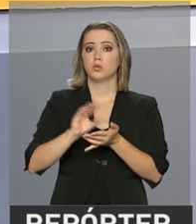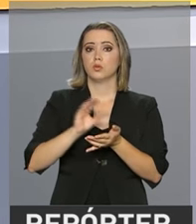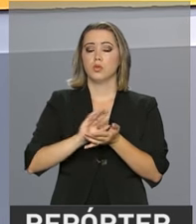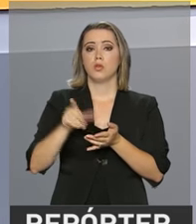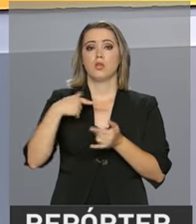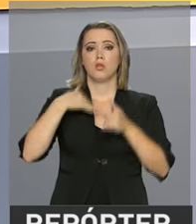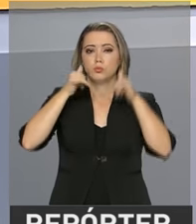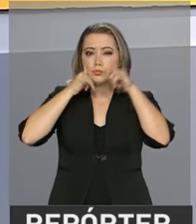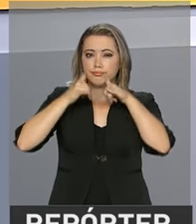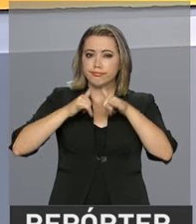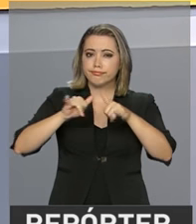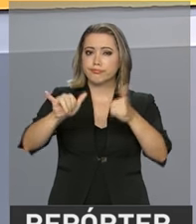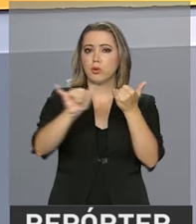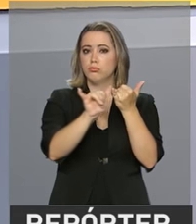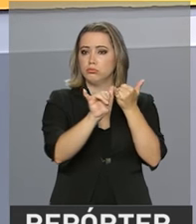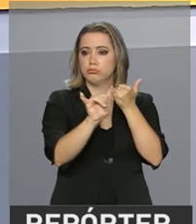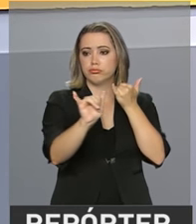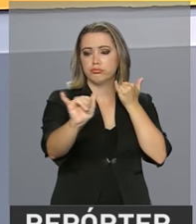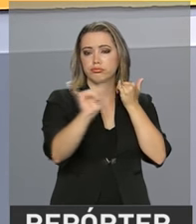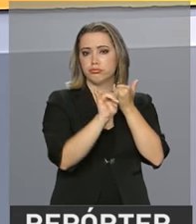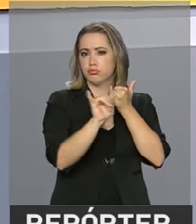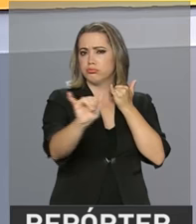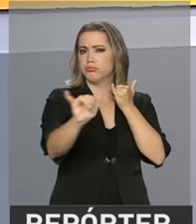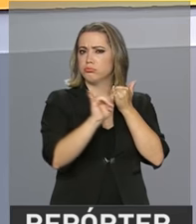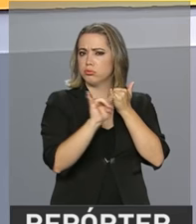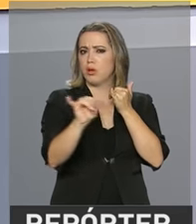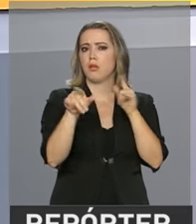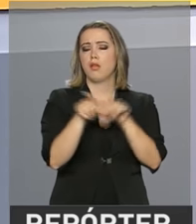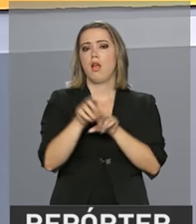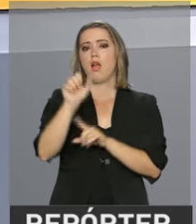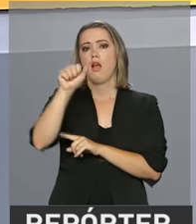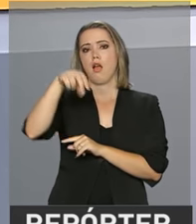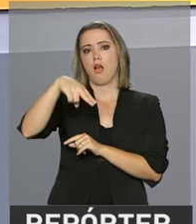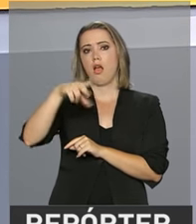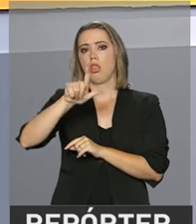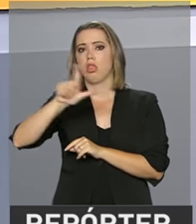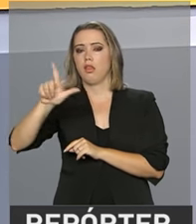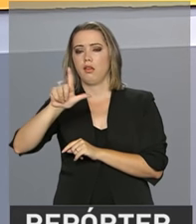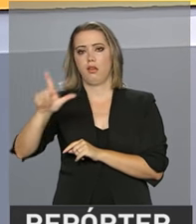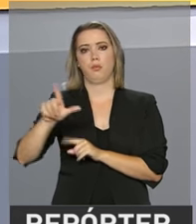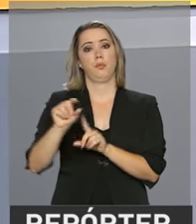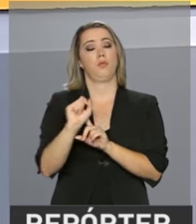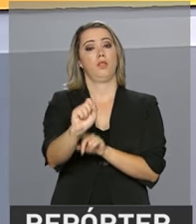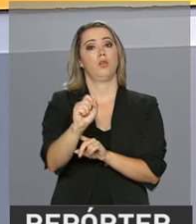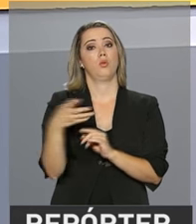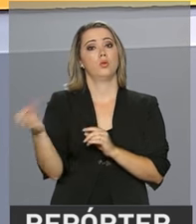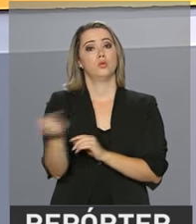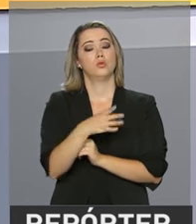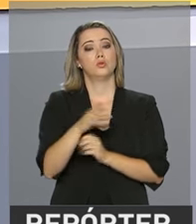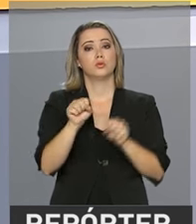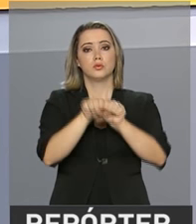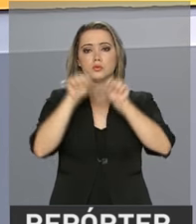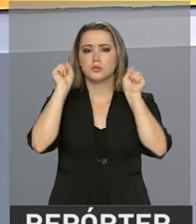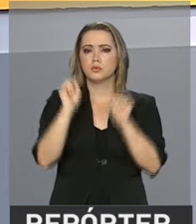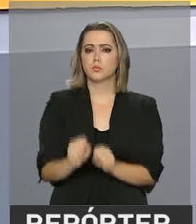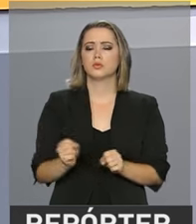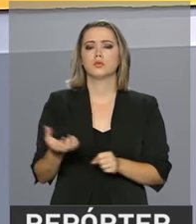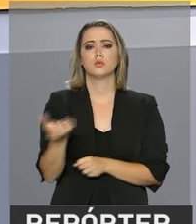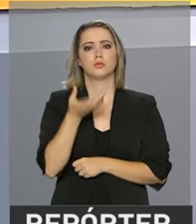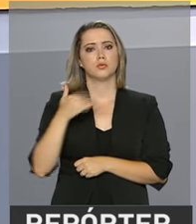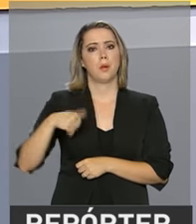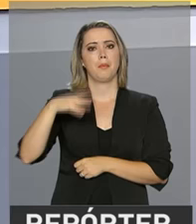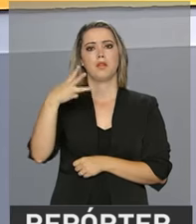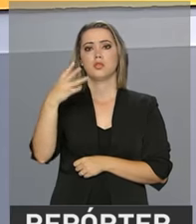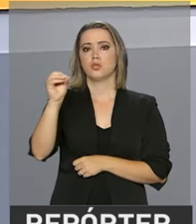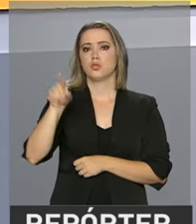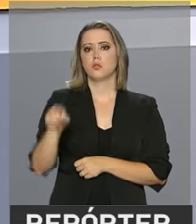transmissão pela agência nacional de energia elétrica annel com os novos sistemas o governo estima geração de quase 30